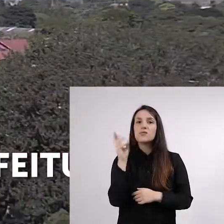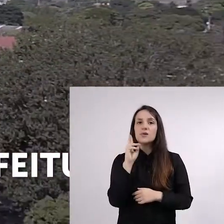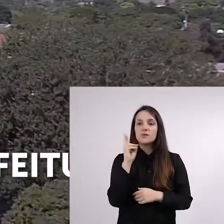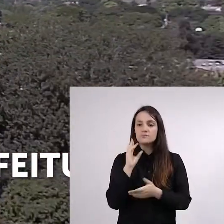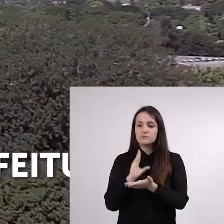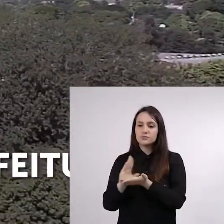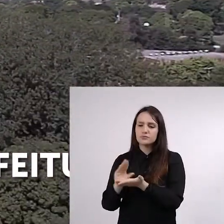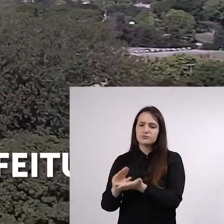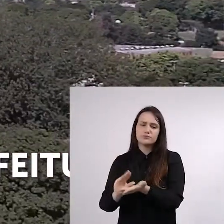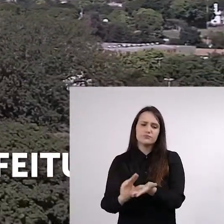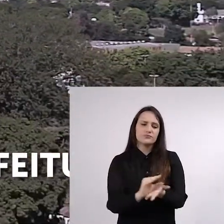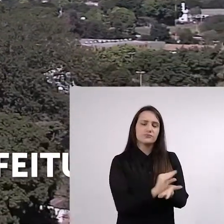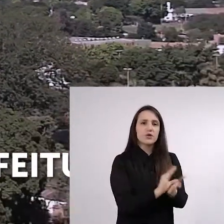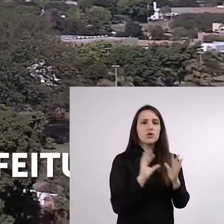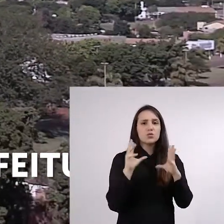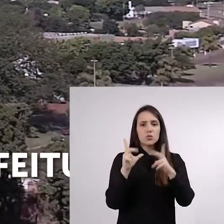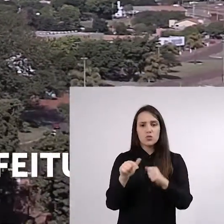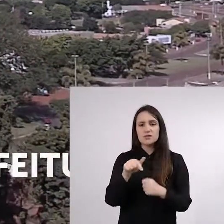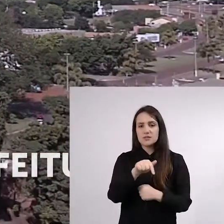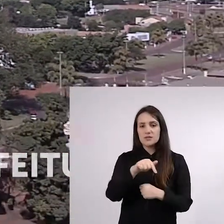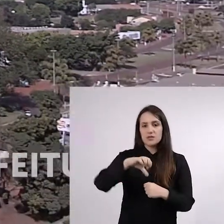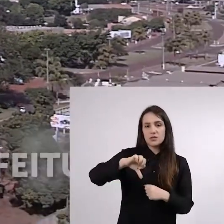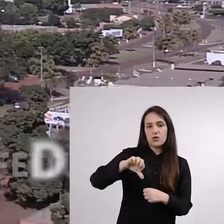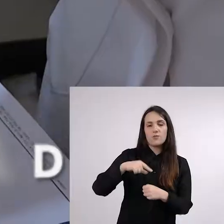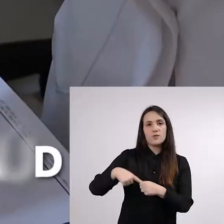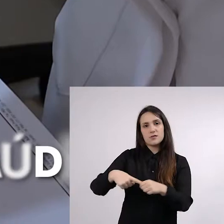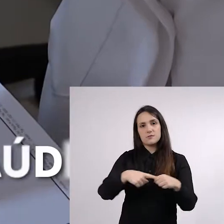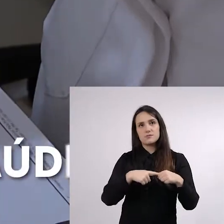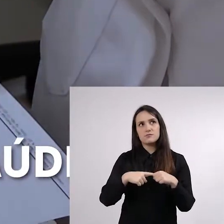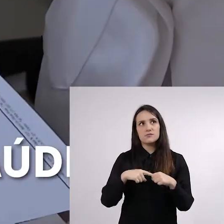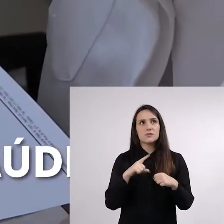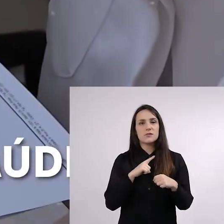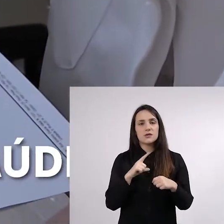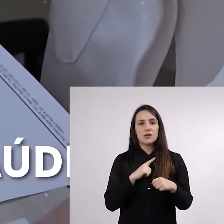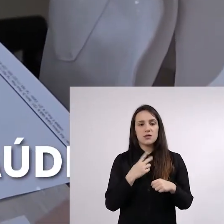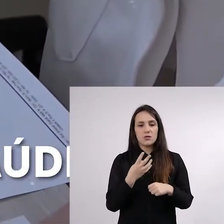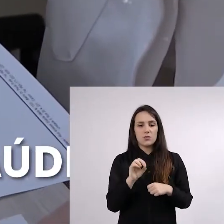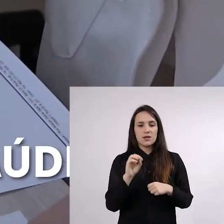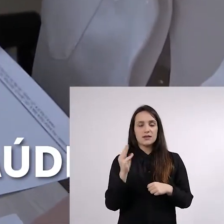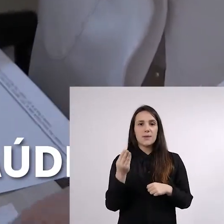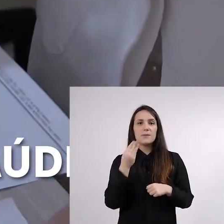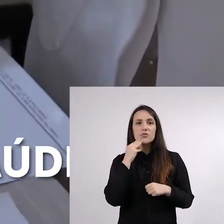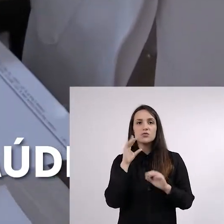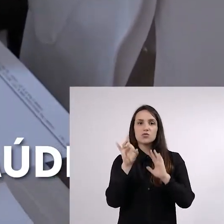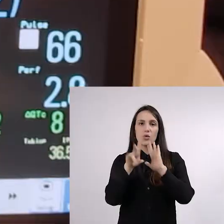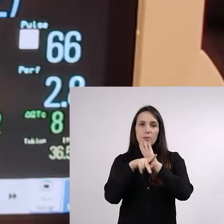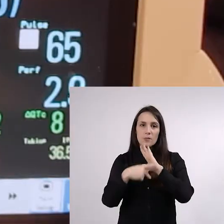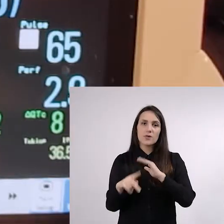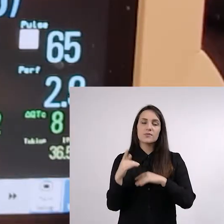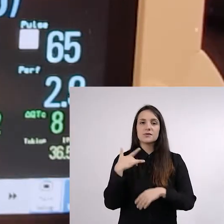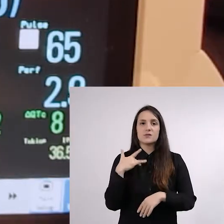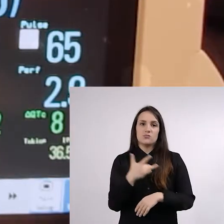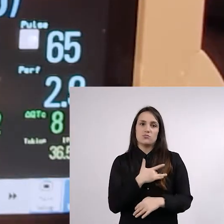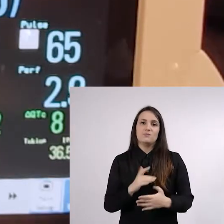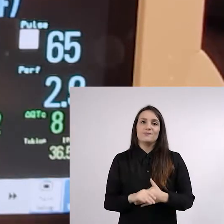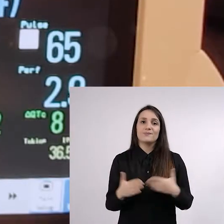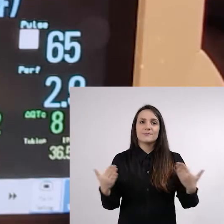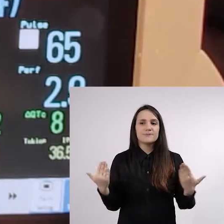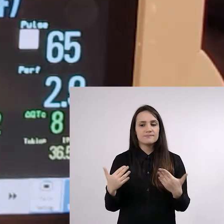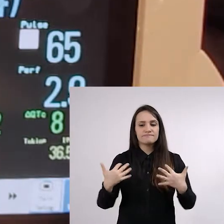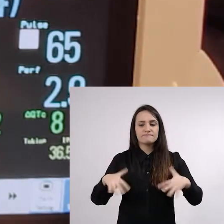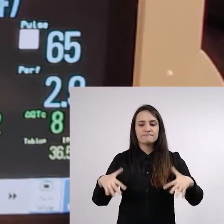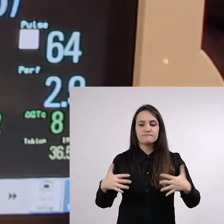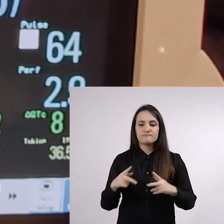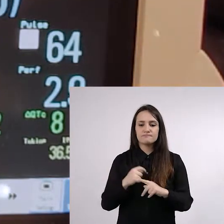serem distribuídos para os 79 municípios, sendo 40 milhões somente para a saúde. Nesse momento de